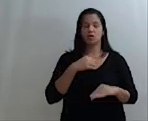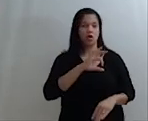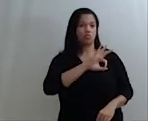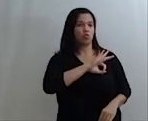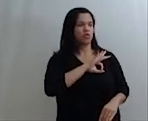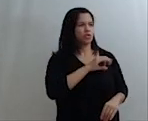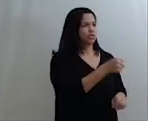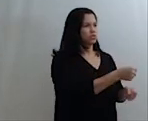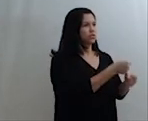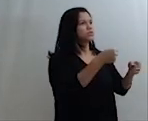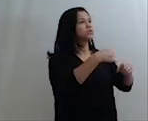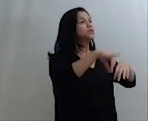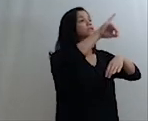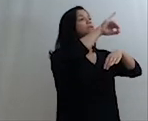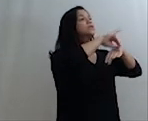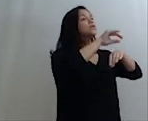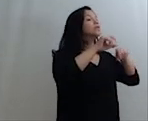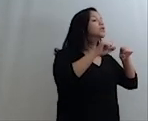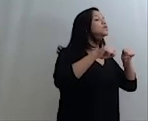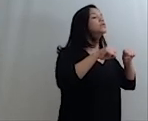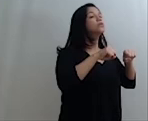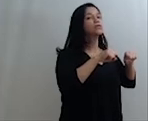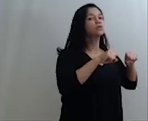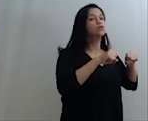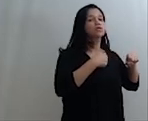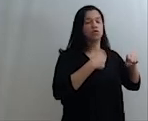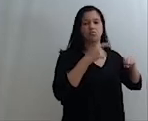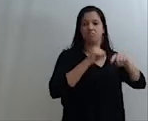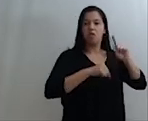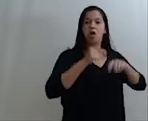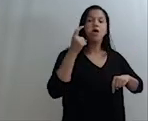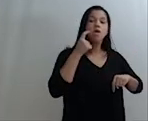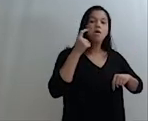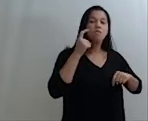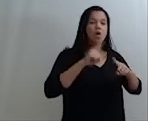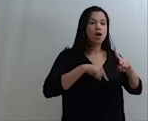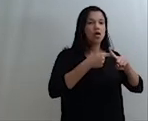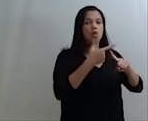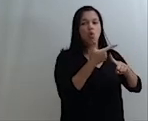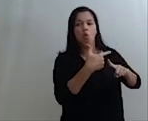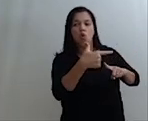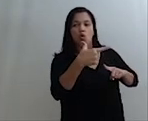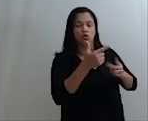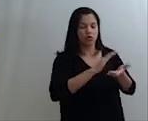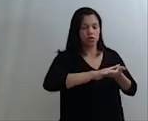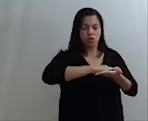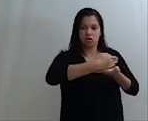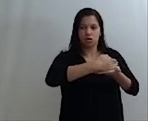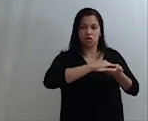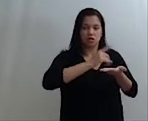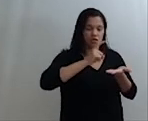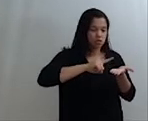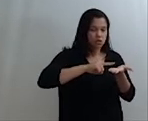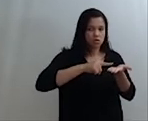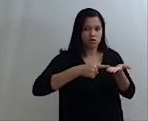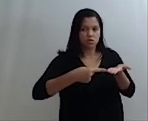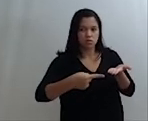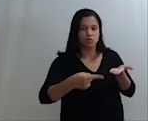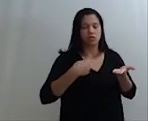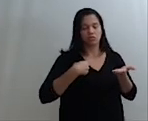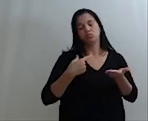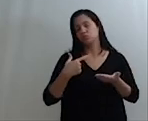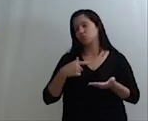verificou que havia as munições de uso permitido existia pólvora e existia estojo lavrou o auto suão em flagrante